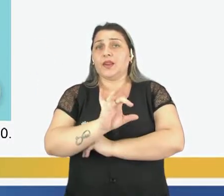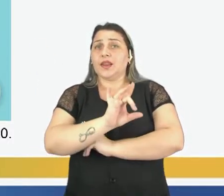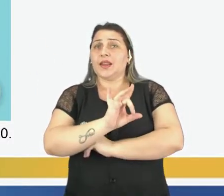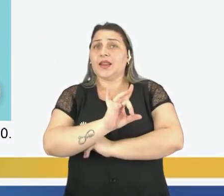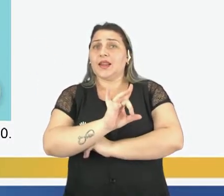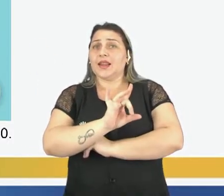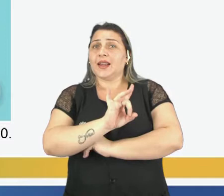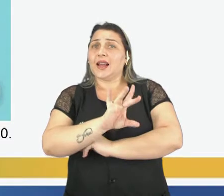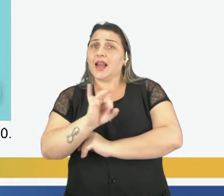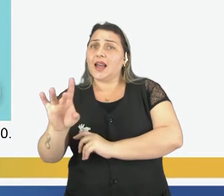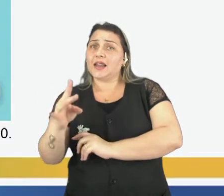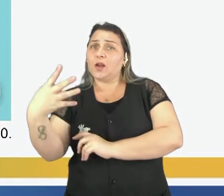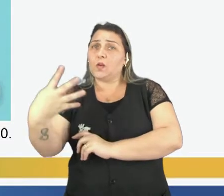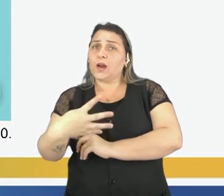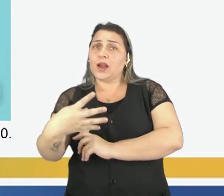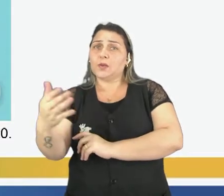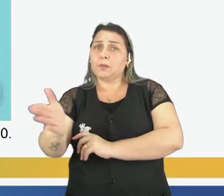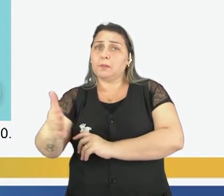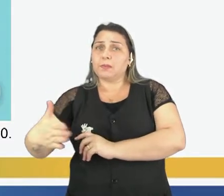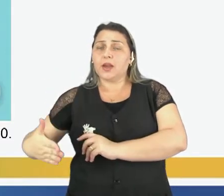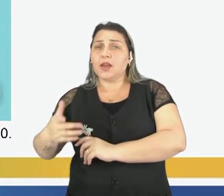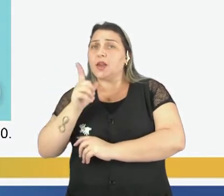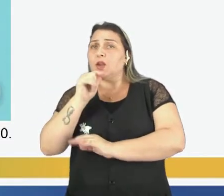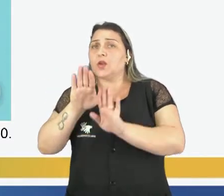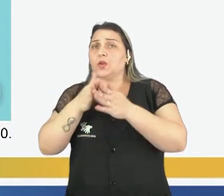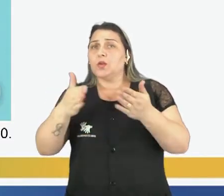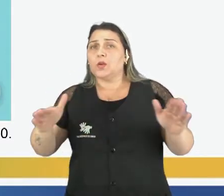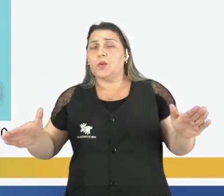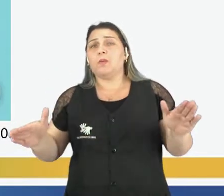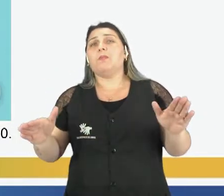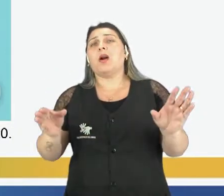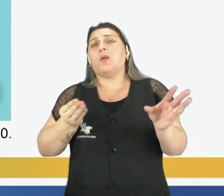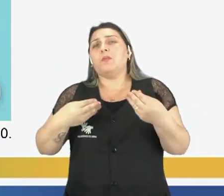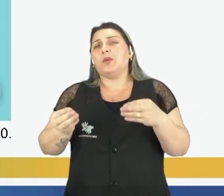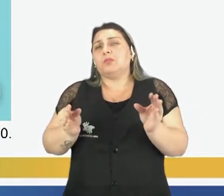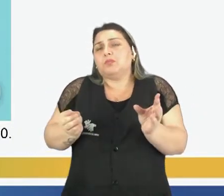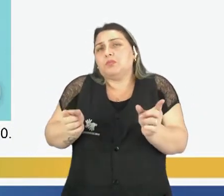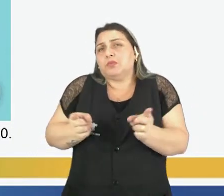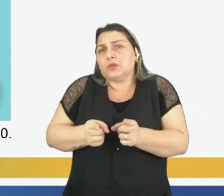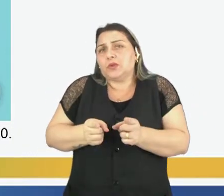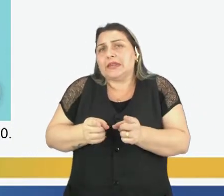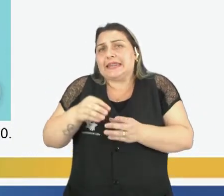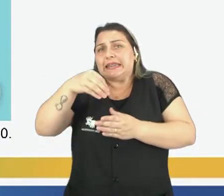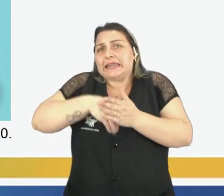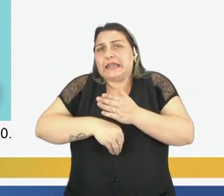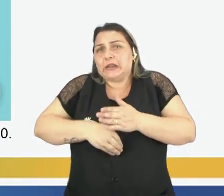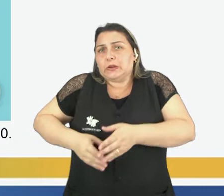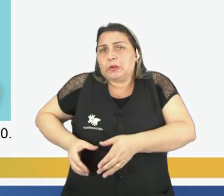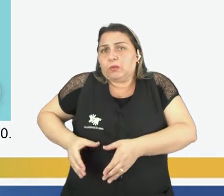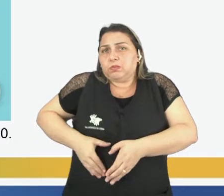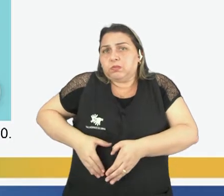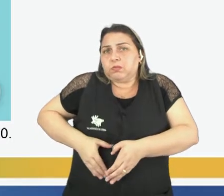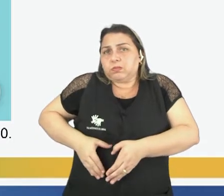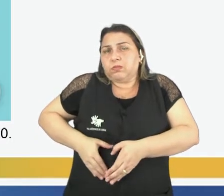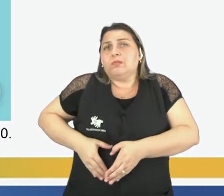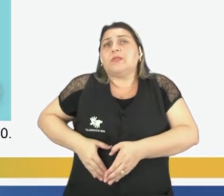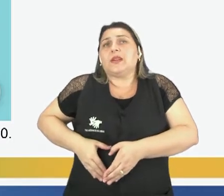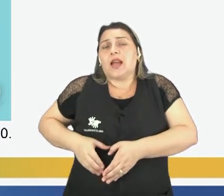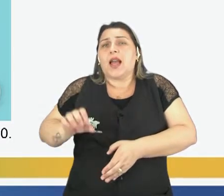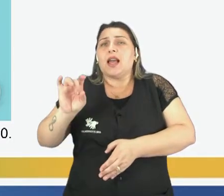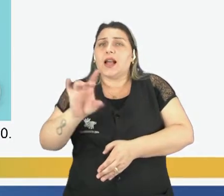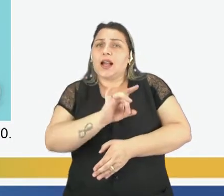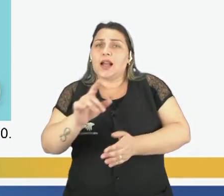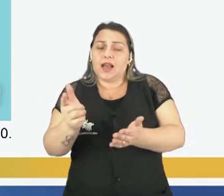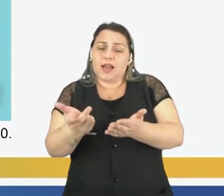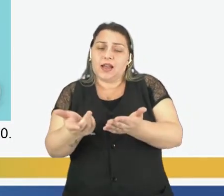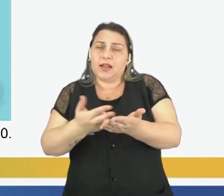E que 1 em cada 4 peixes no mar tem microplásticos em seu estômago. A cada página, o